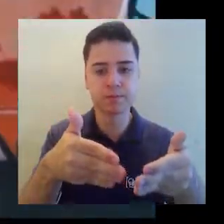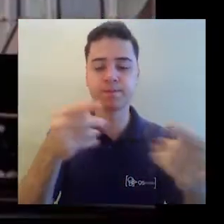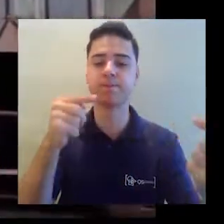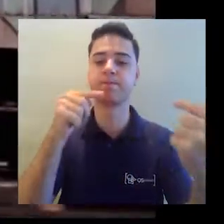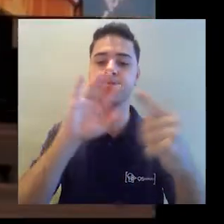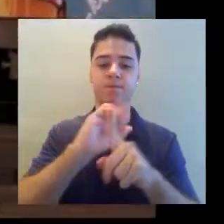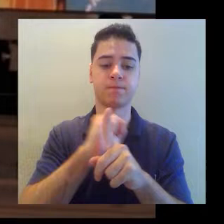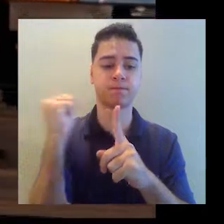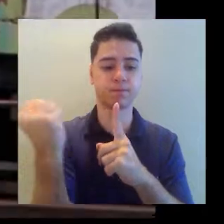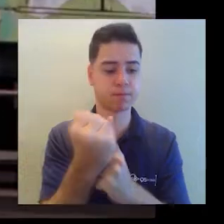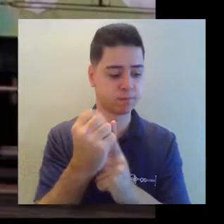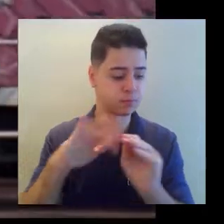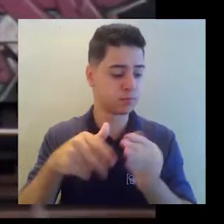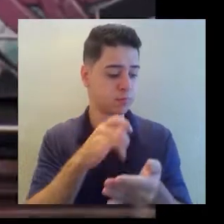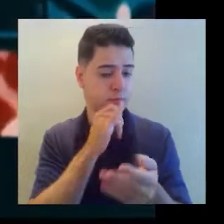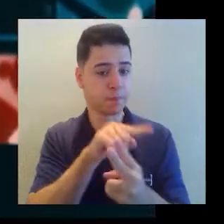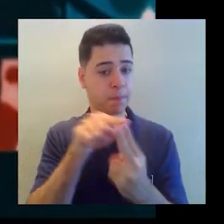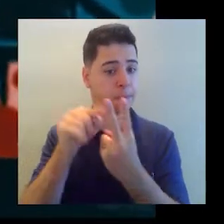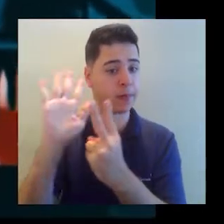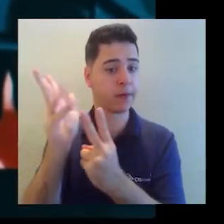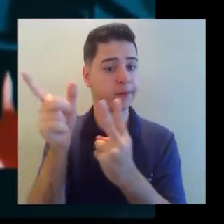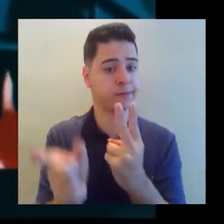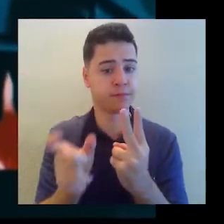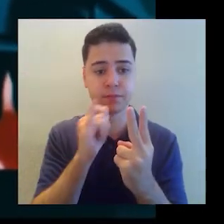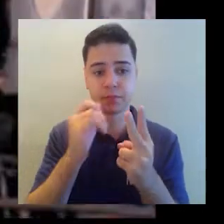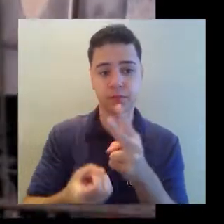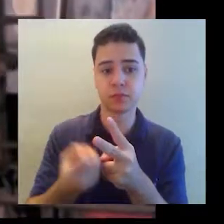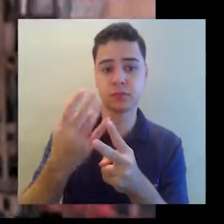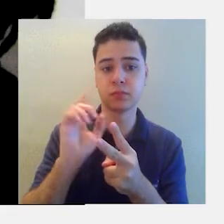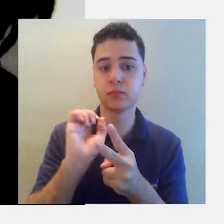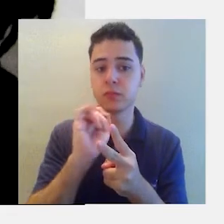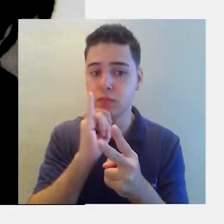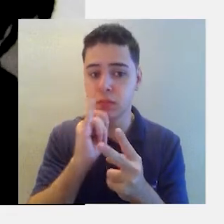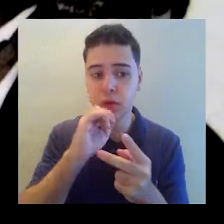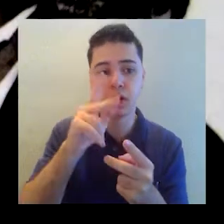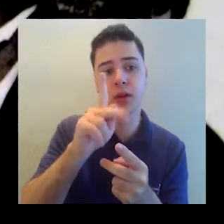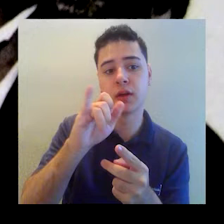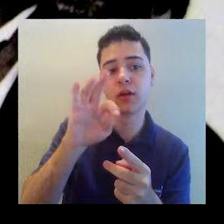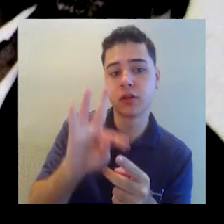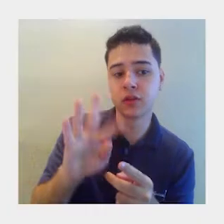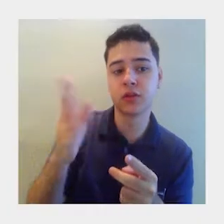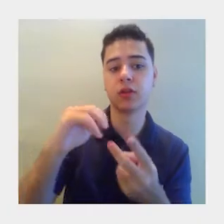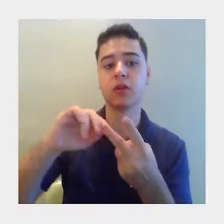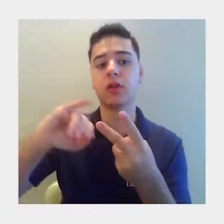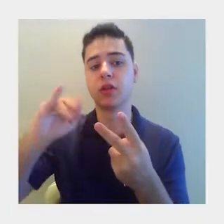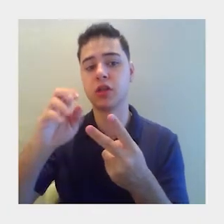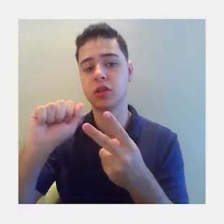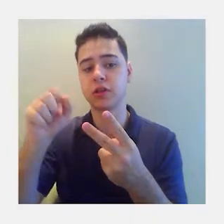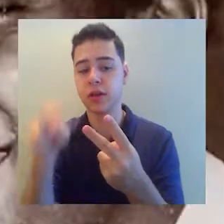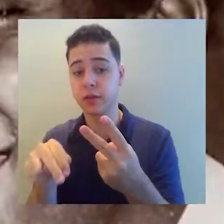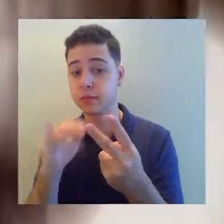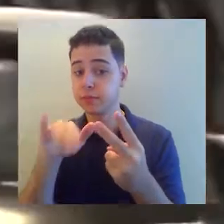sociedade. Dois artistas começaram a se destacar muito na cena da arte de rua de Nova York: Keith Haring e